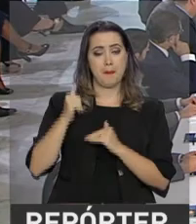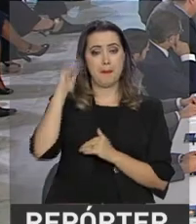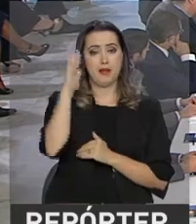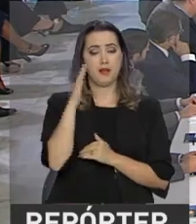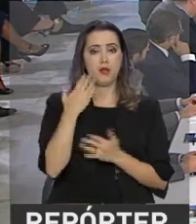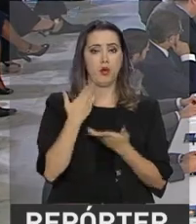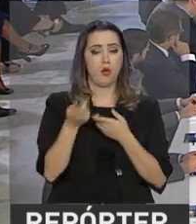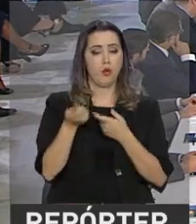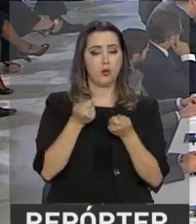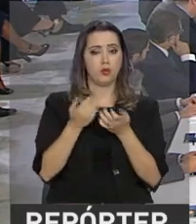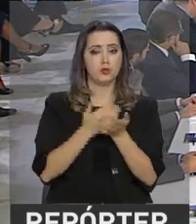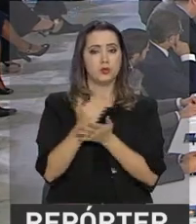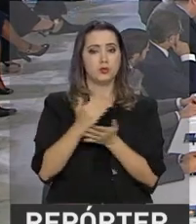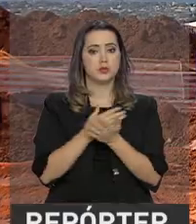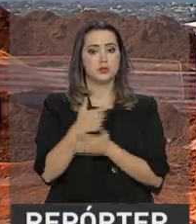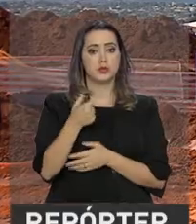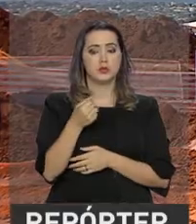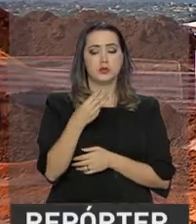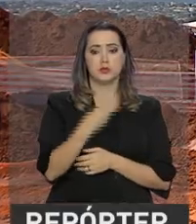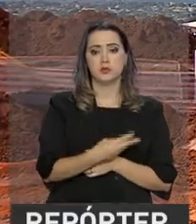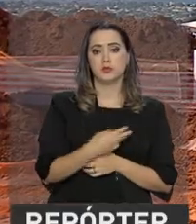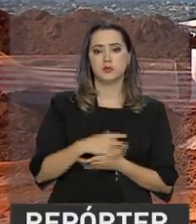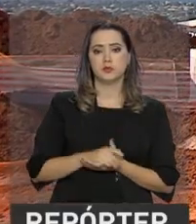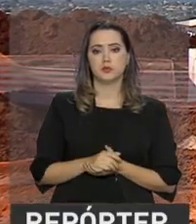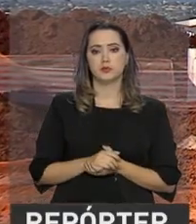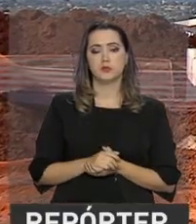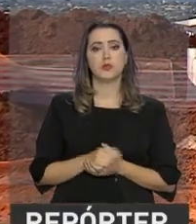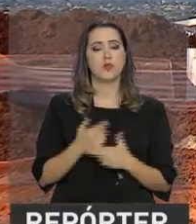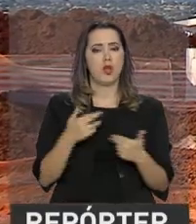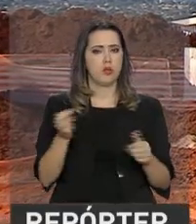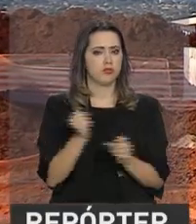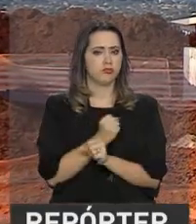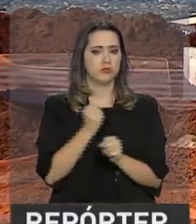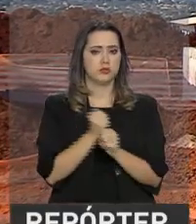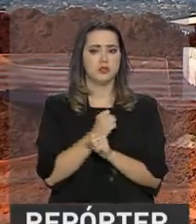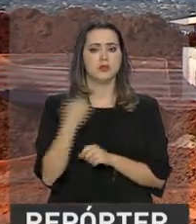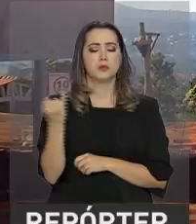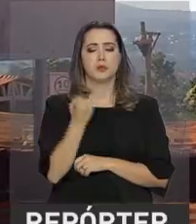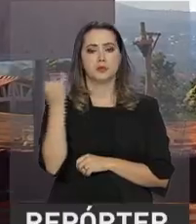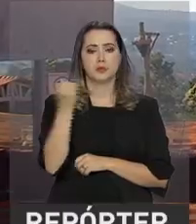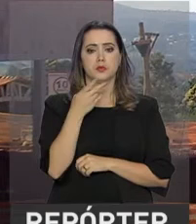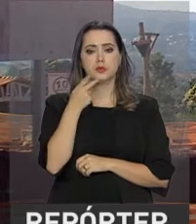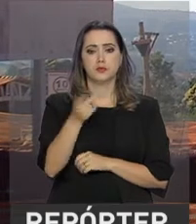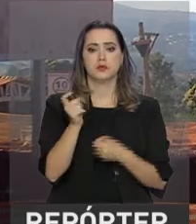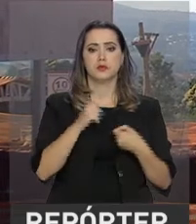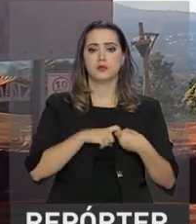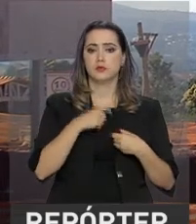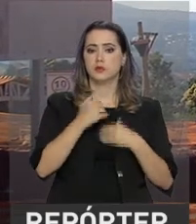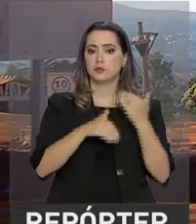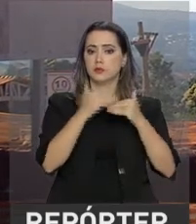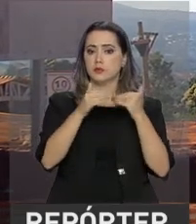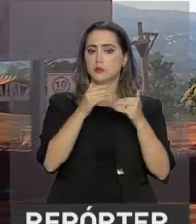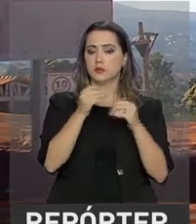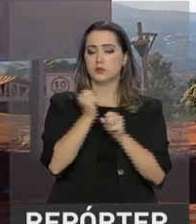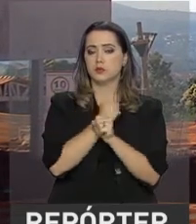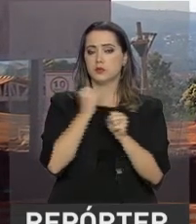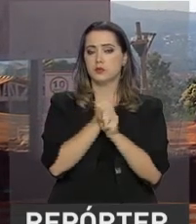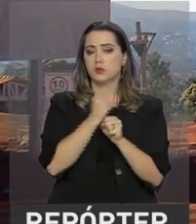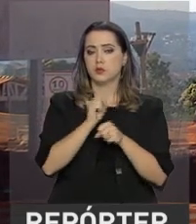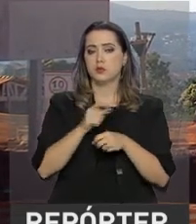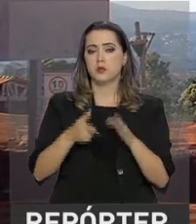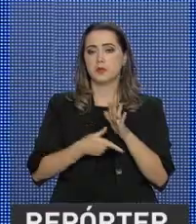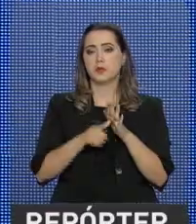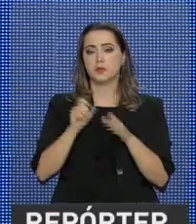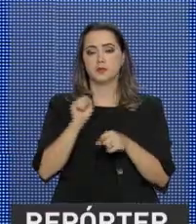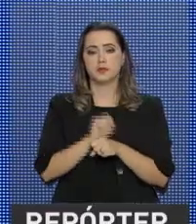desde 2003 o setor de infraestrutura também teve destaque com a retomada das obras paradas em todo o